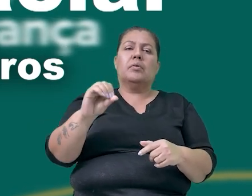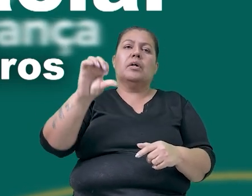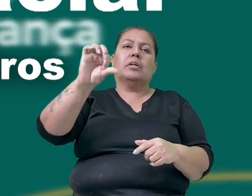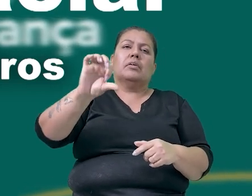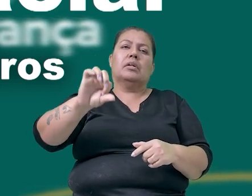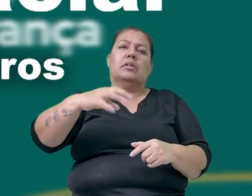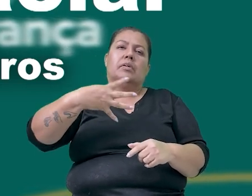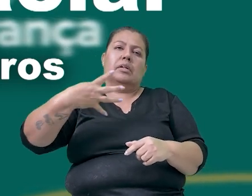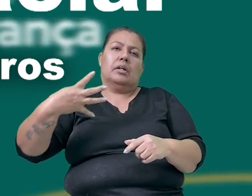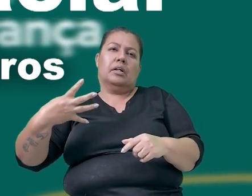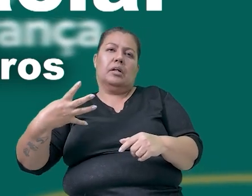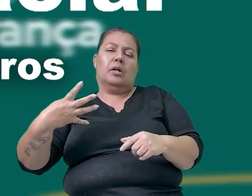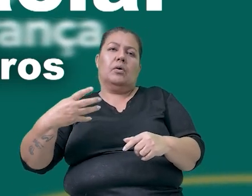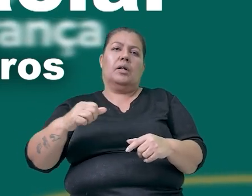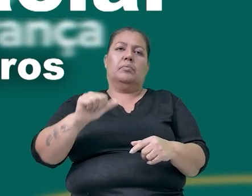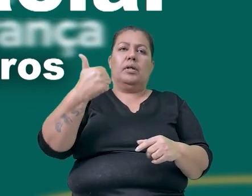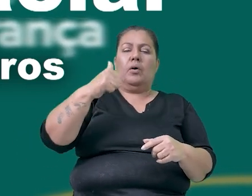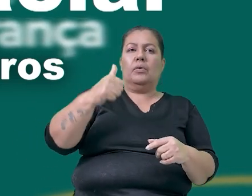10.994 para